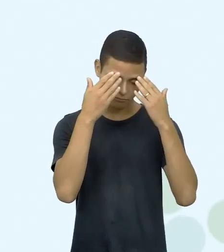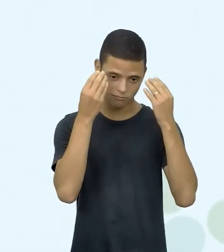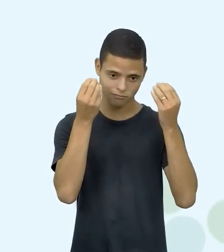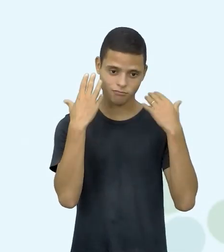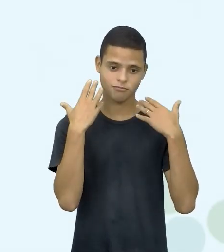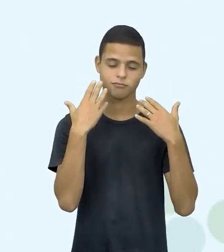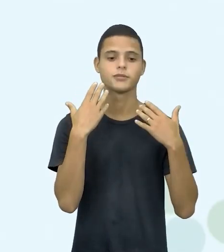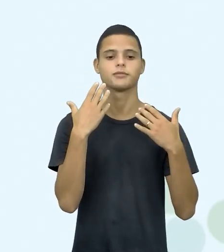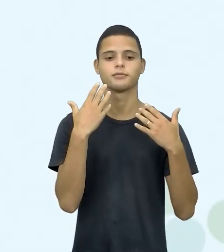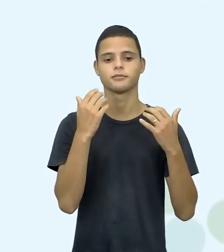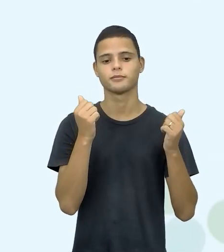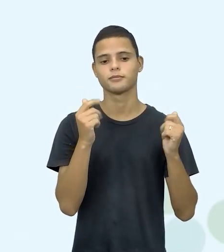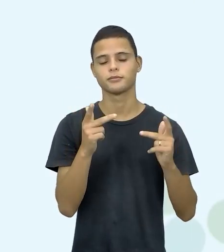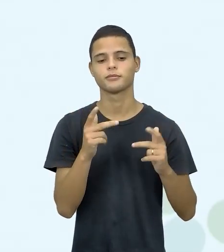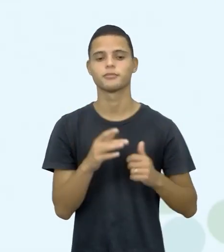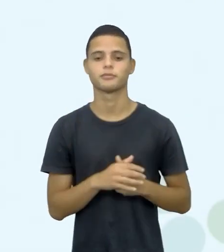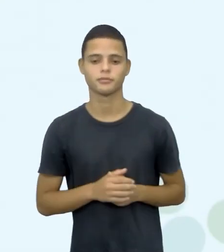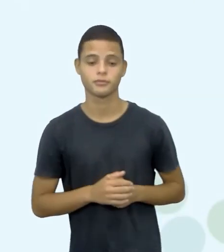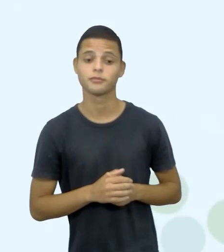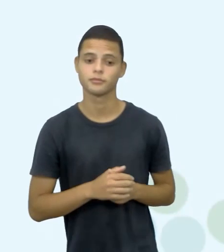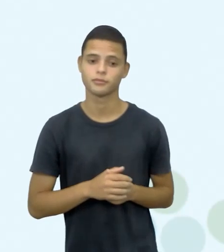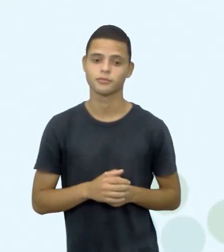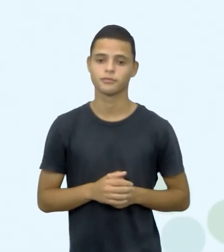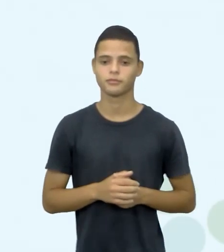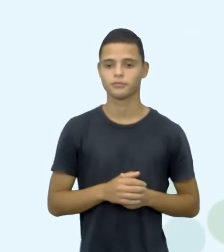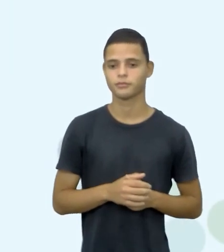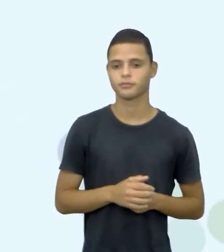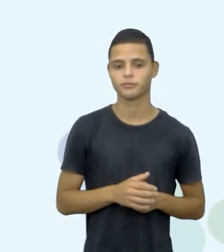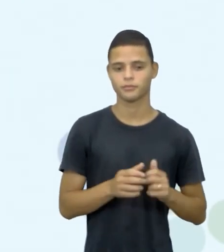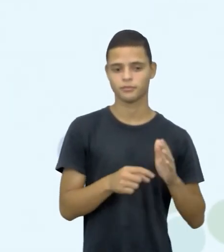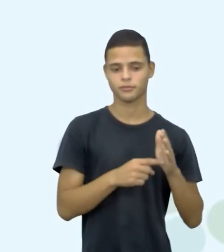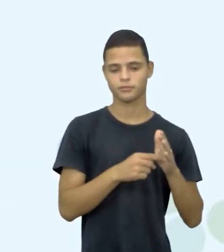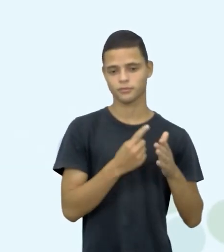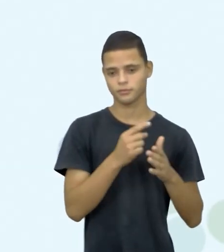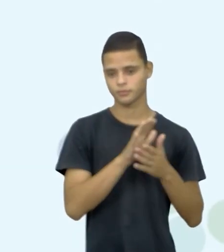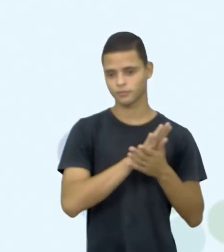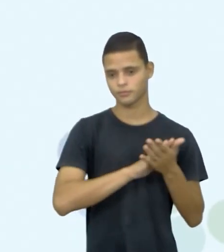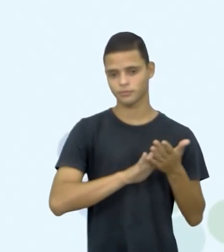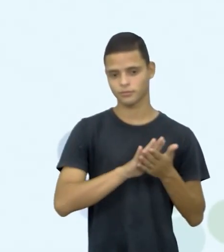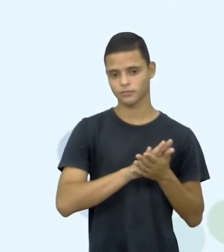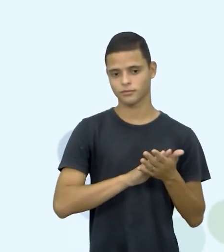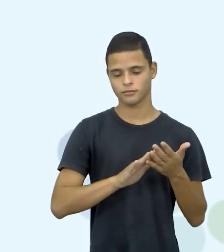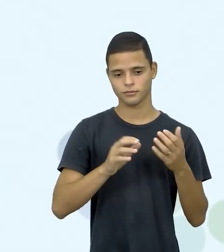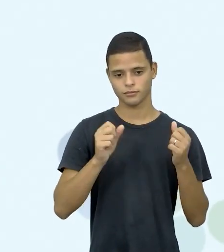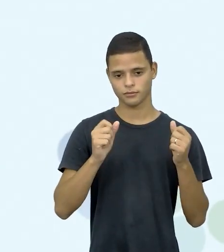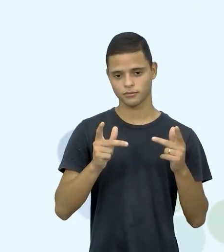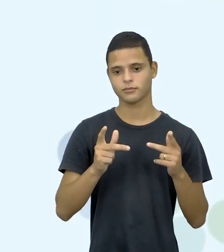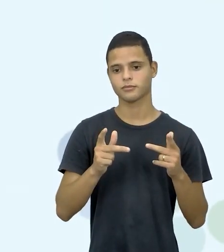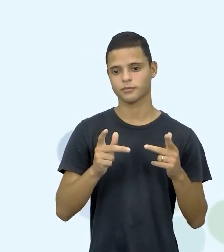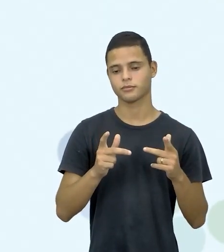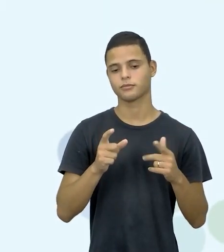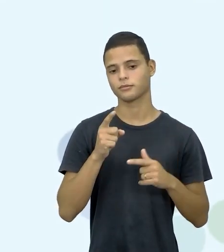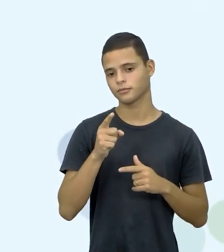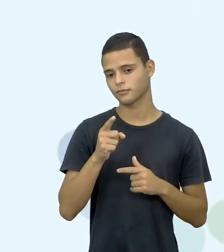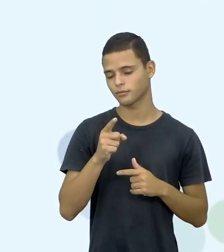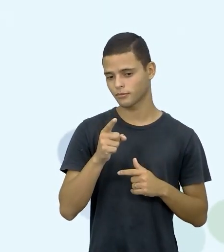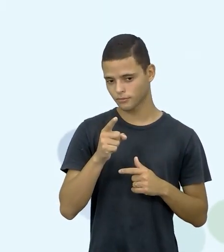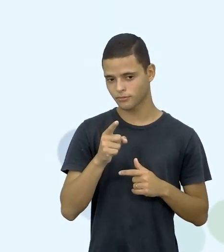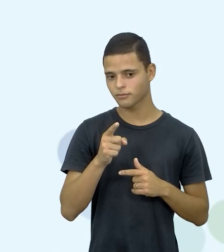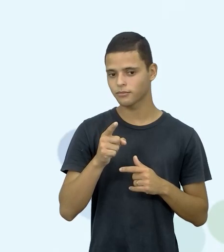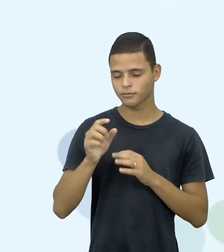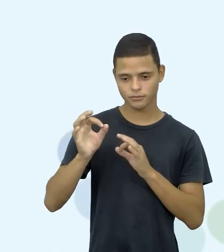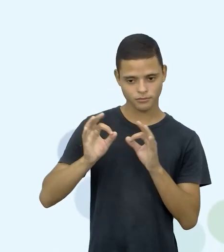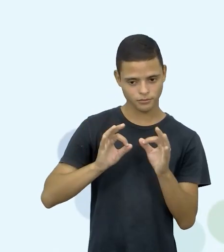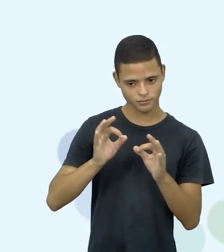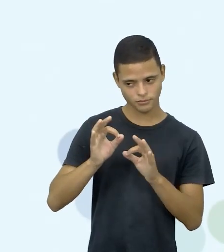esse, não conseguimos ler direito. Então, esta linha aqui, ó, eu não vou considerar, tá certo? Vocês aí, lembrando, vocês façam